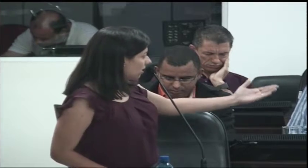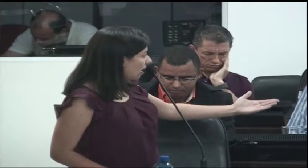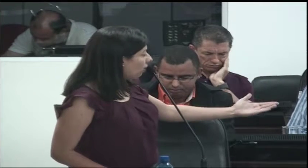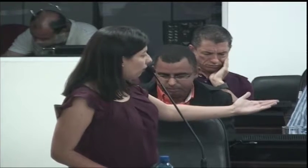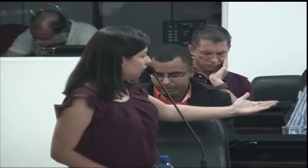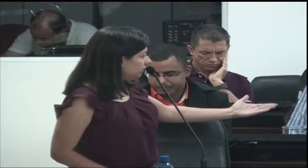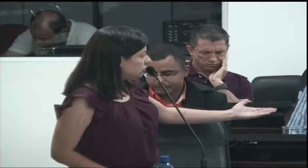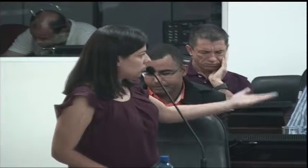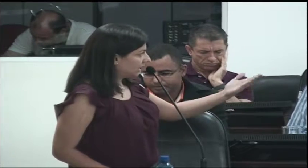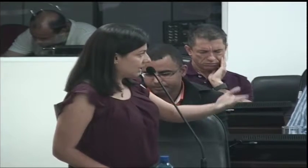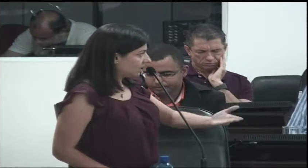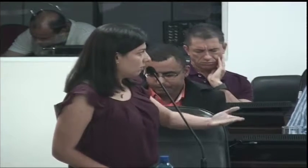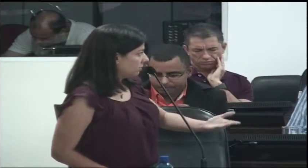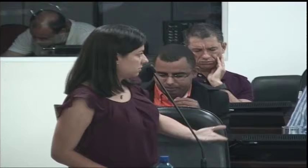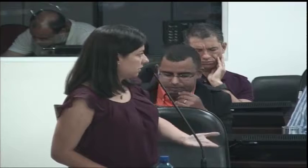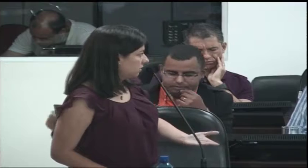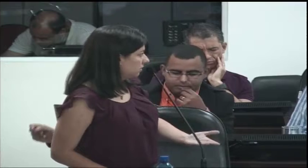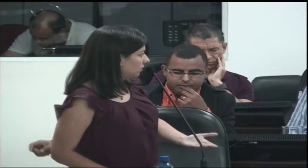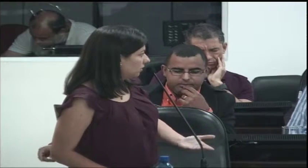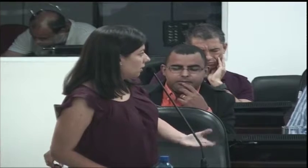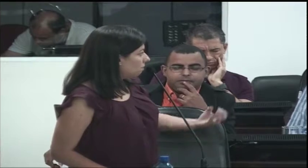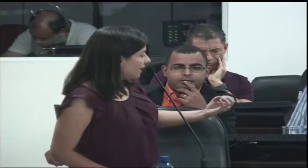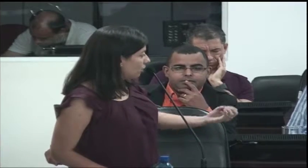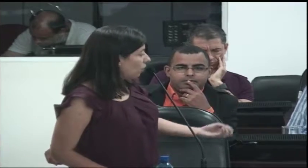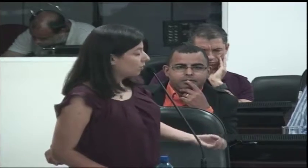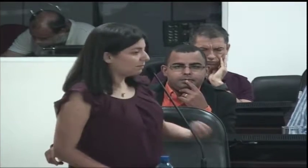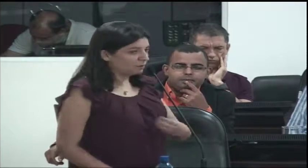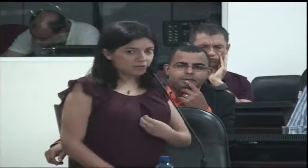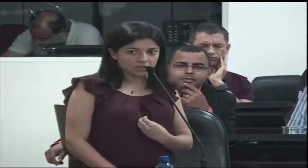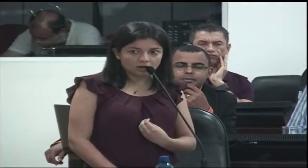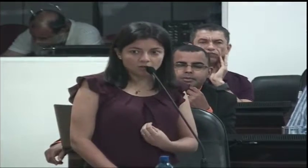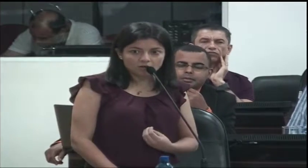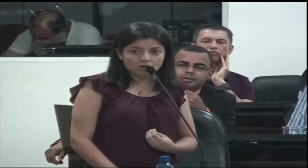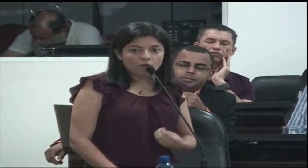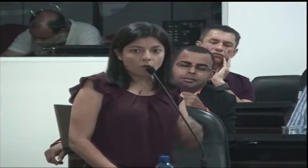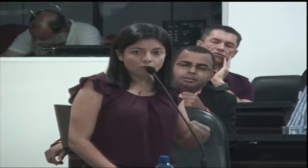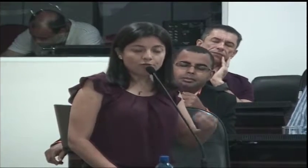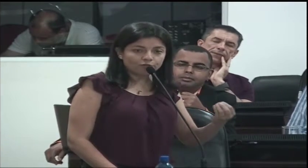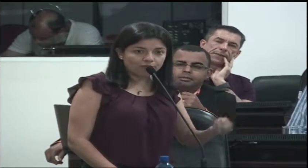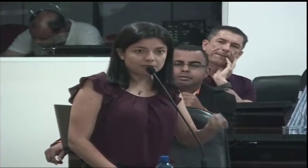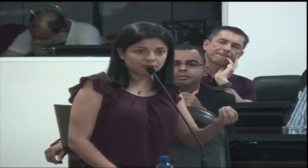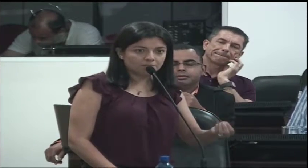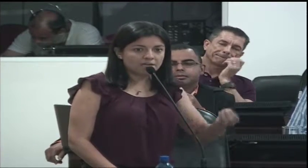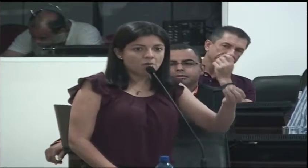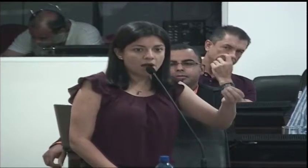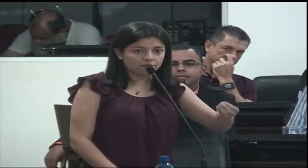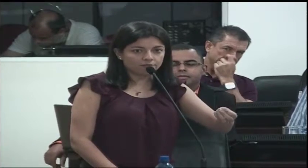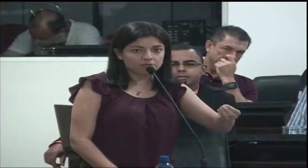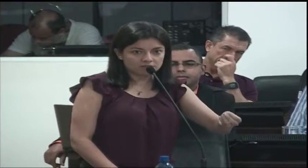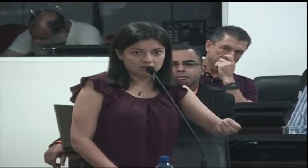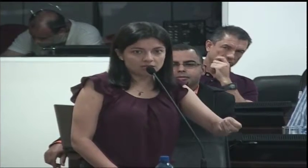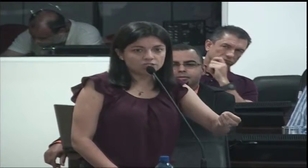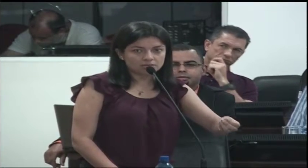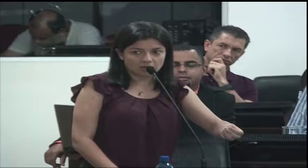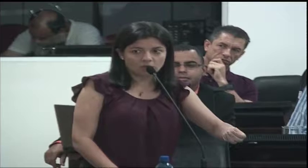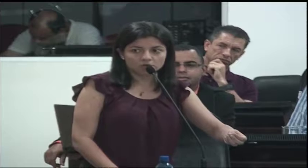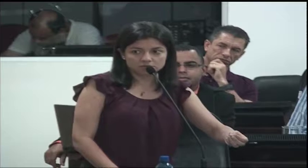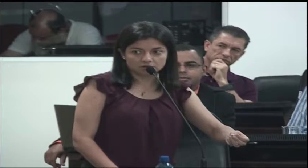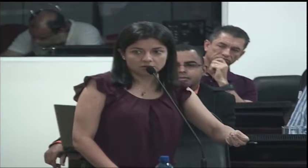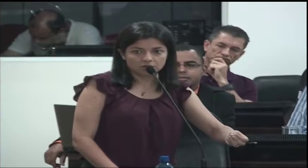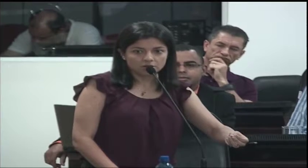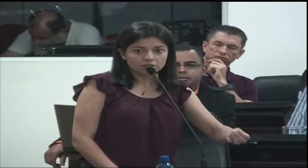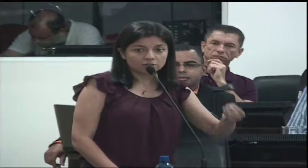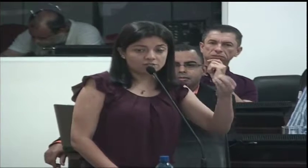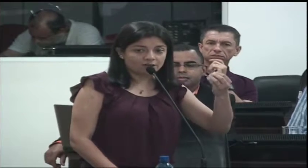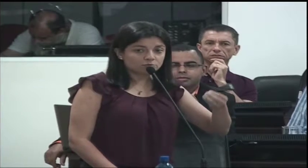ofensa ao povo indígena nessa amostra. Bem como, na minha opinião, houve ofensa também ao afrodescendente nessa